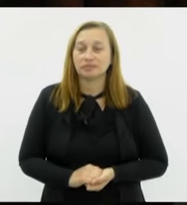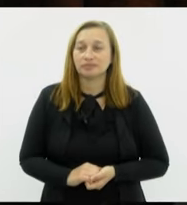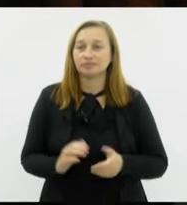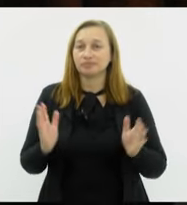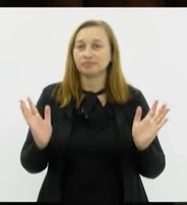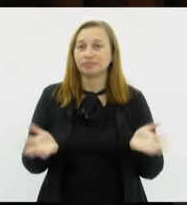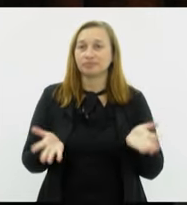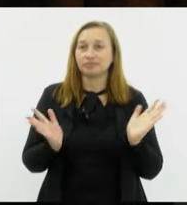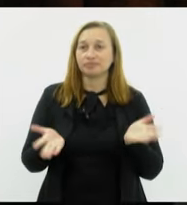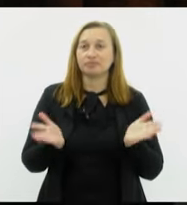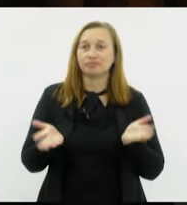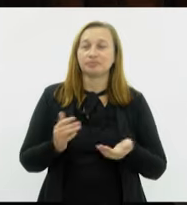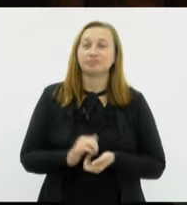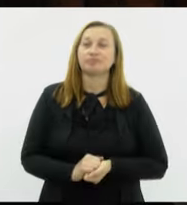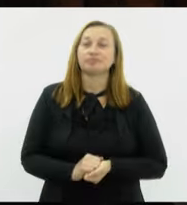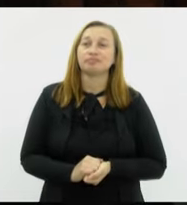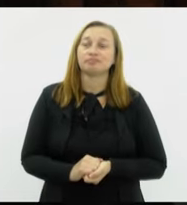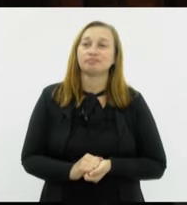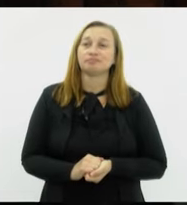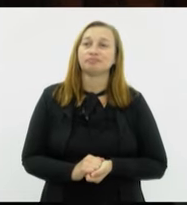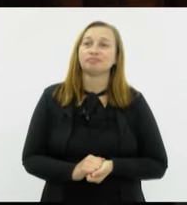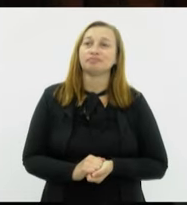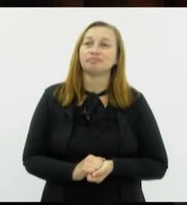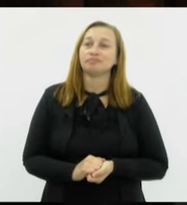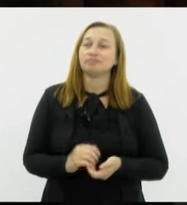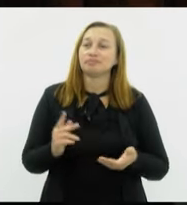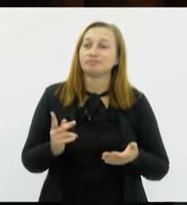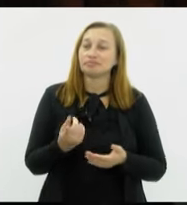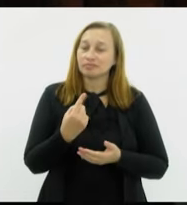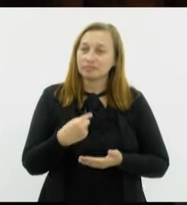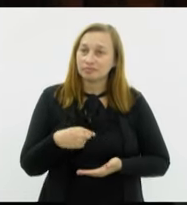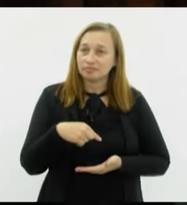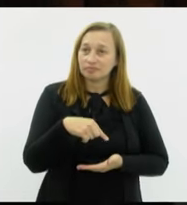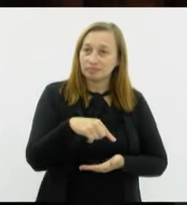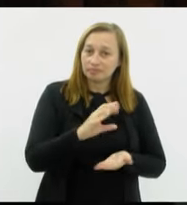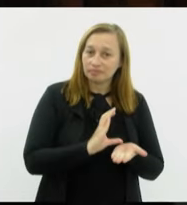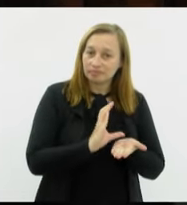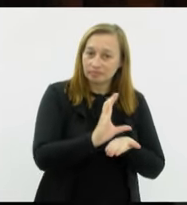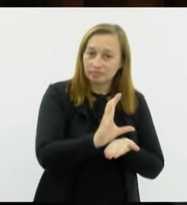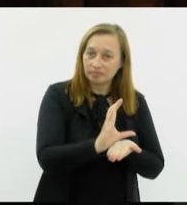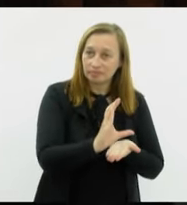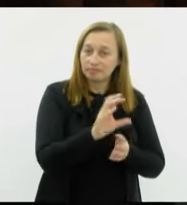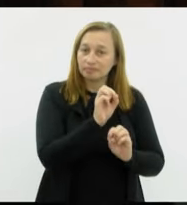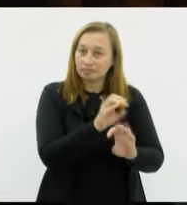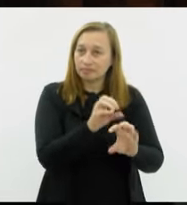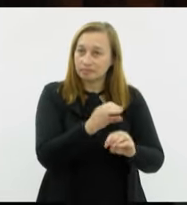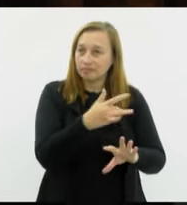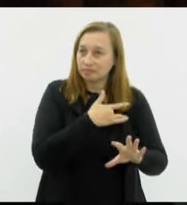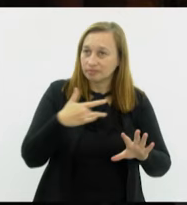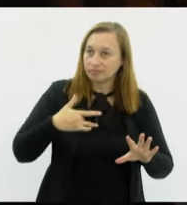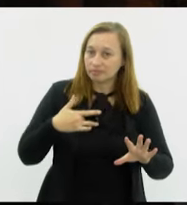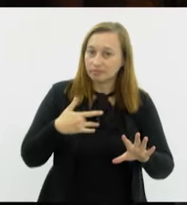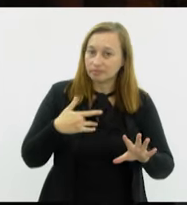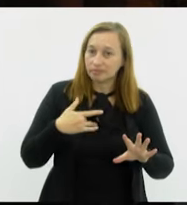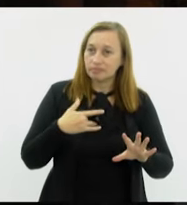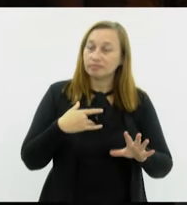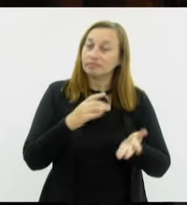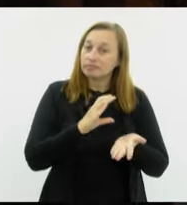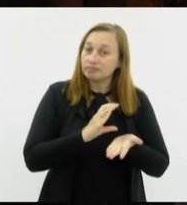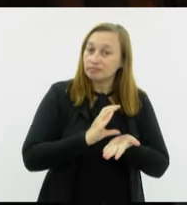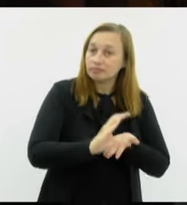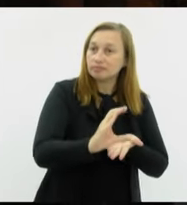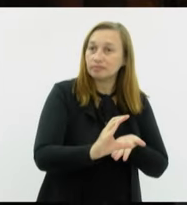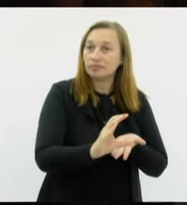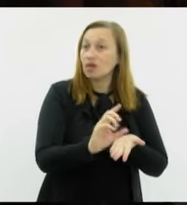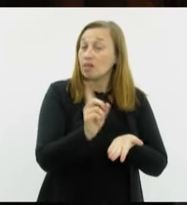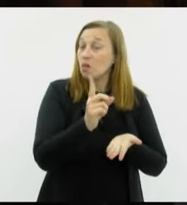Agora, o que está carimbado para ir para a educação e para a saúde, está carimbado para ir para a educação e para a saúde. Esse